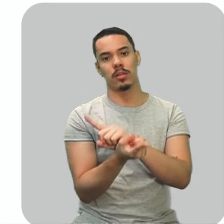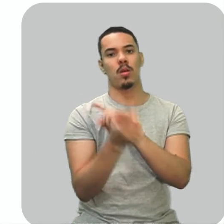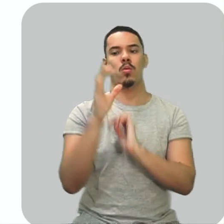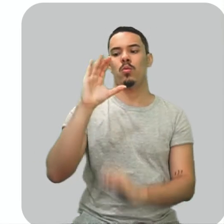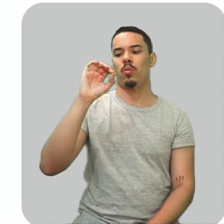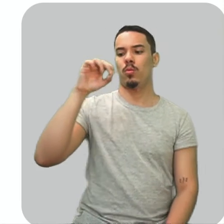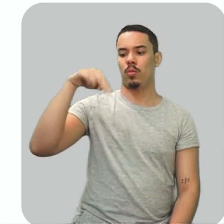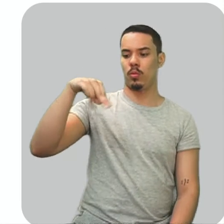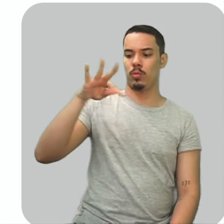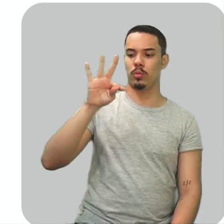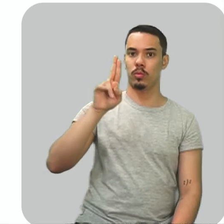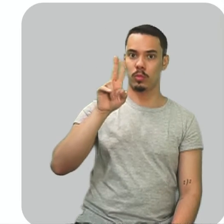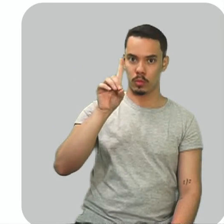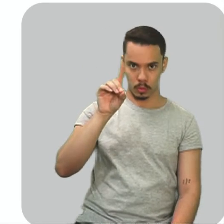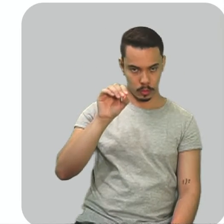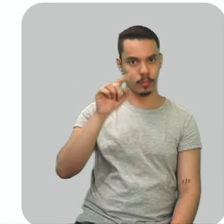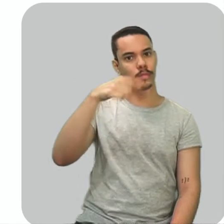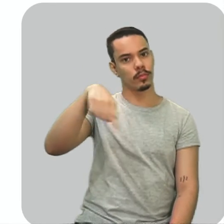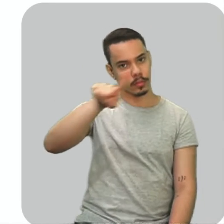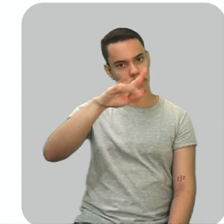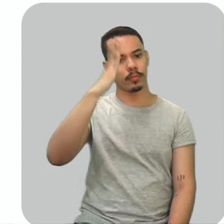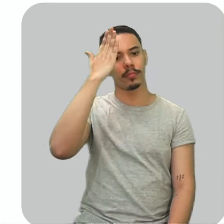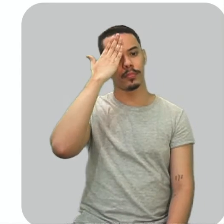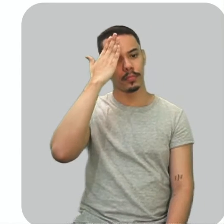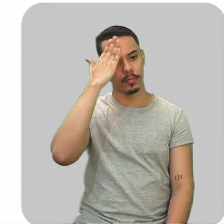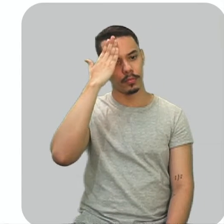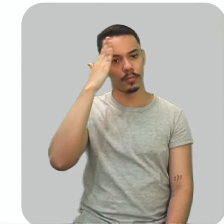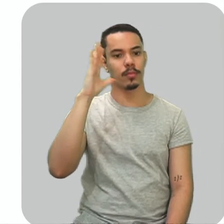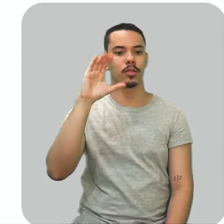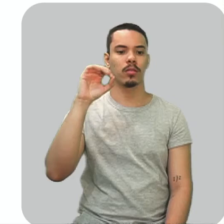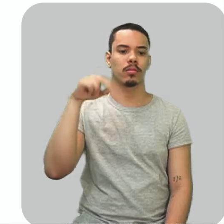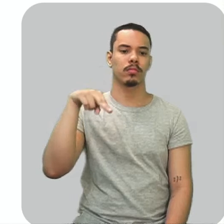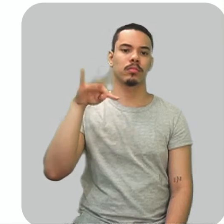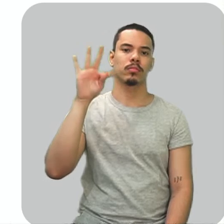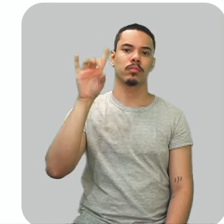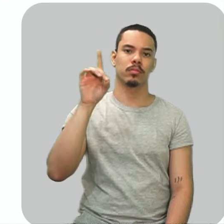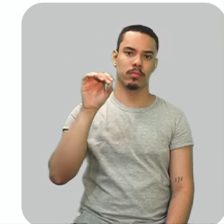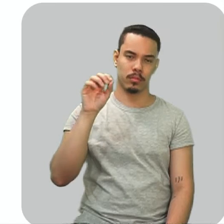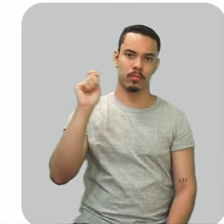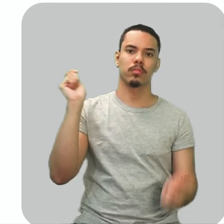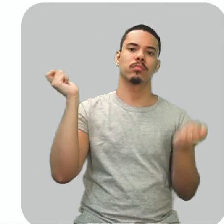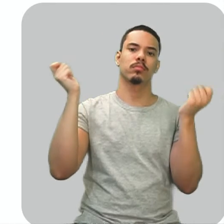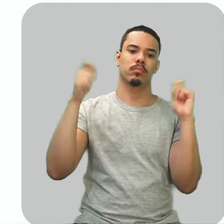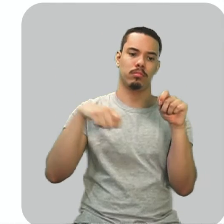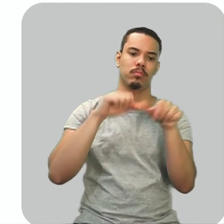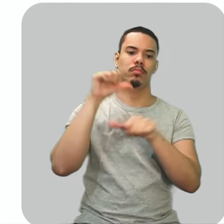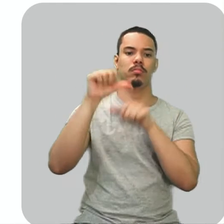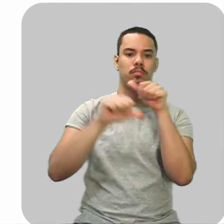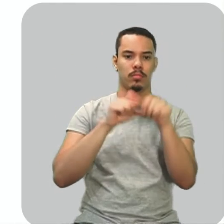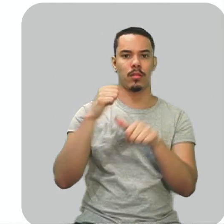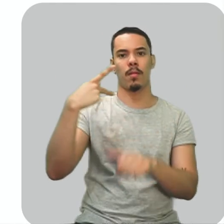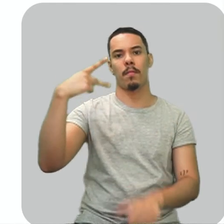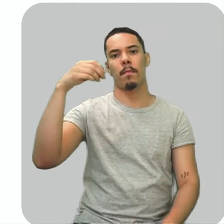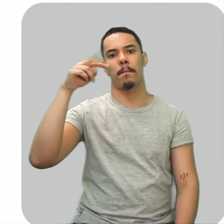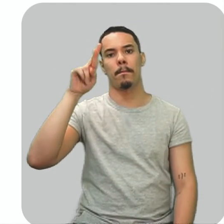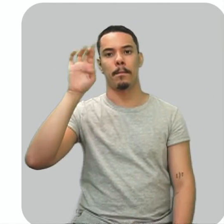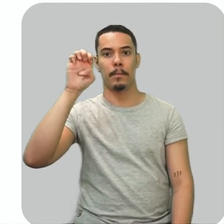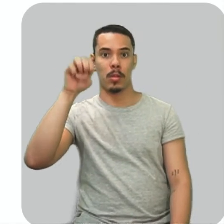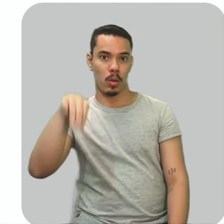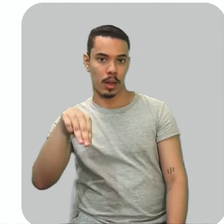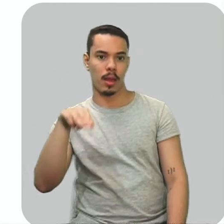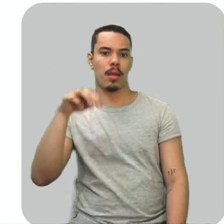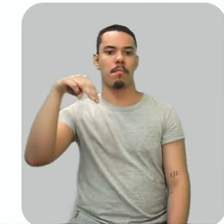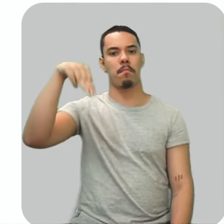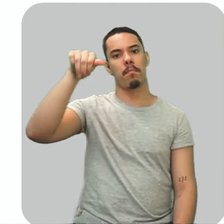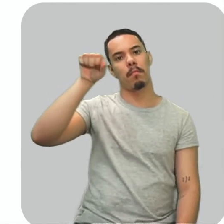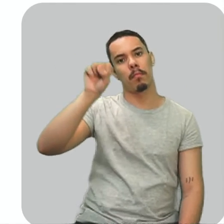Então aí você já sabe você tá vendo aí Ó que se conta daí eu posso trocar por porém por